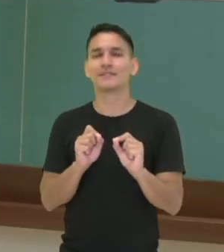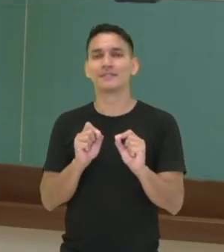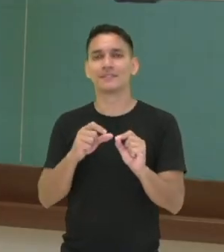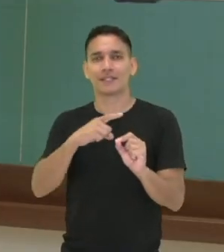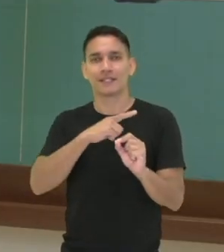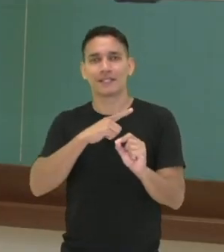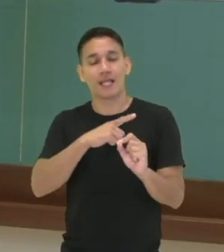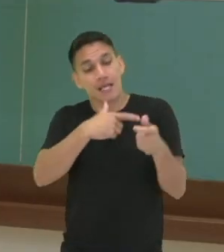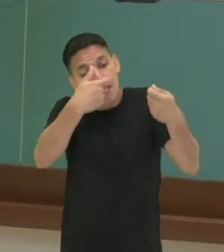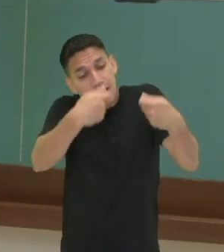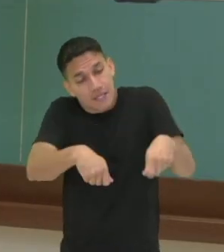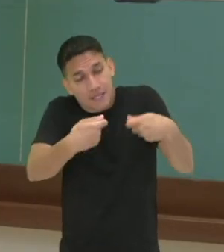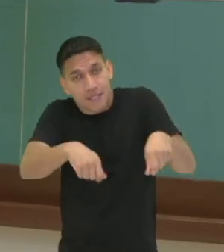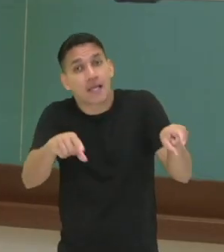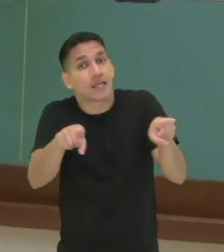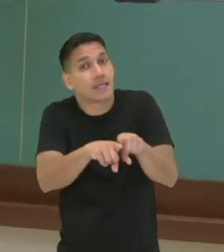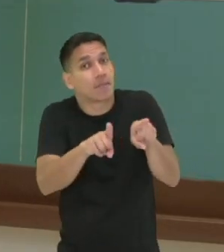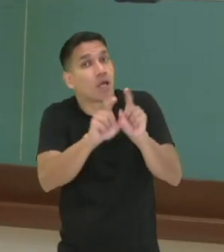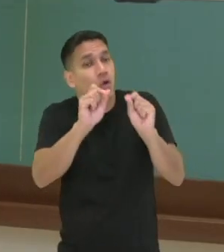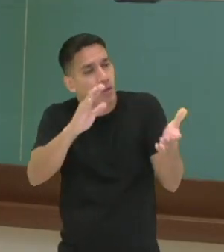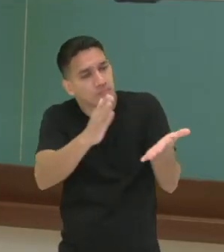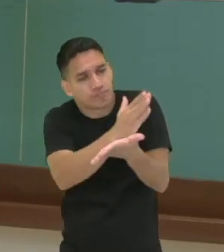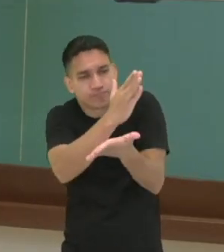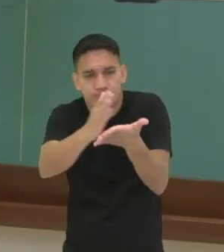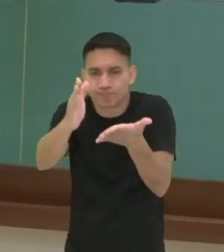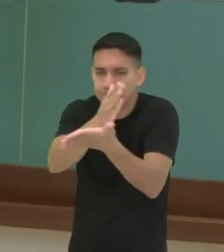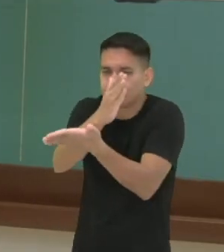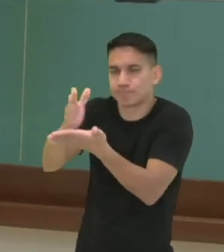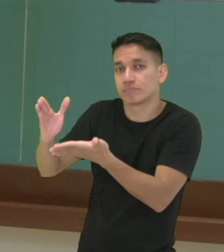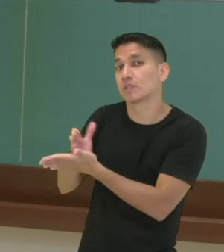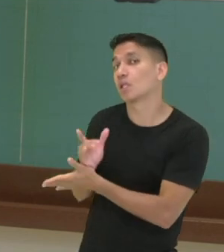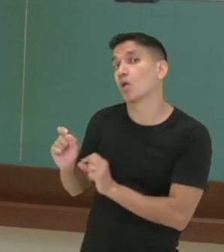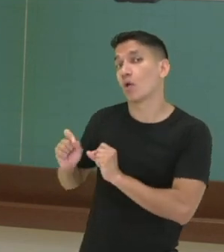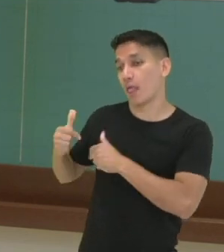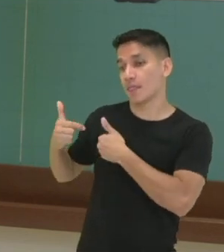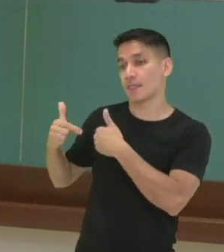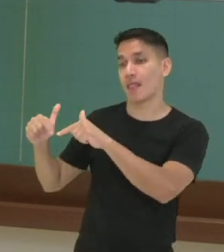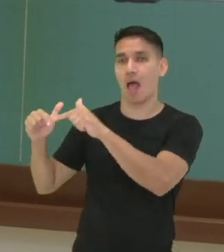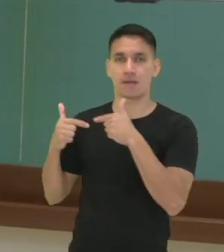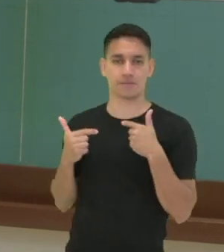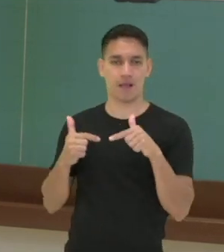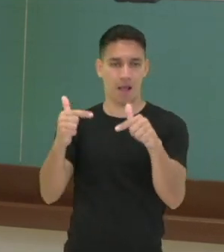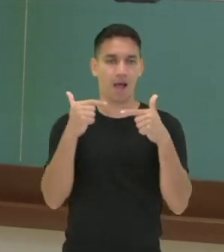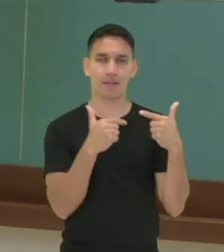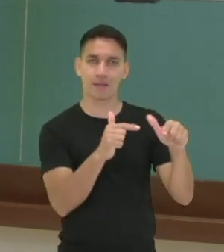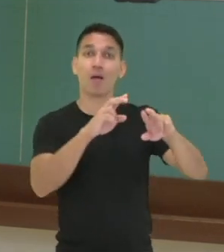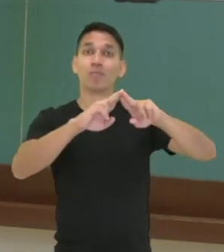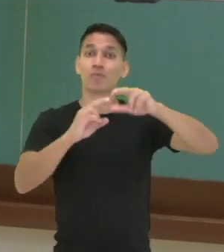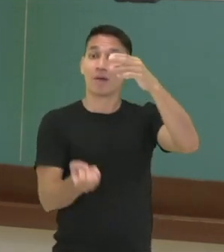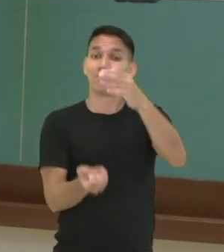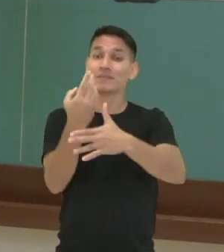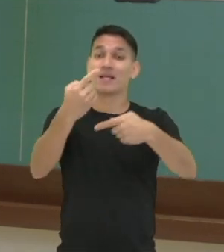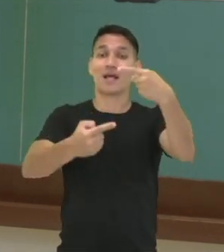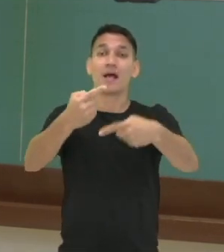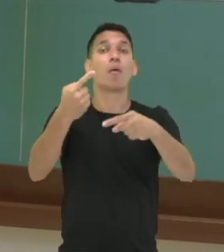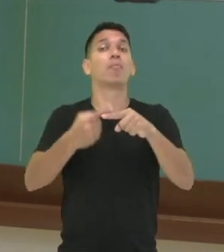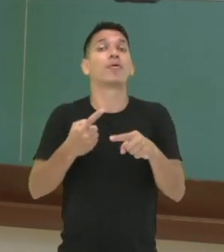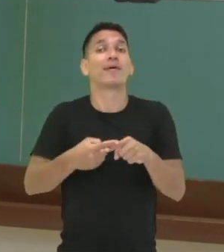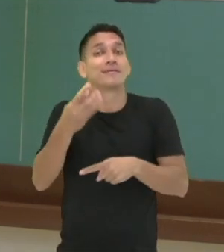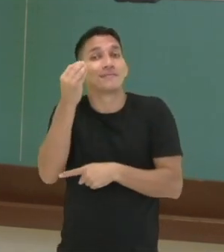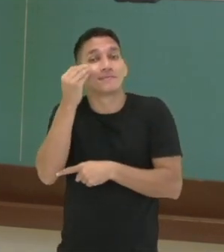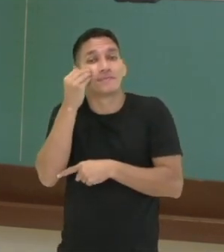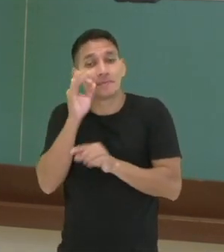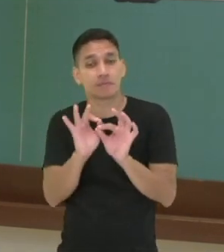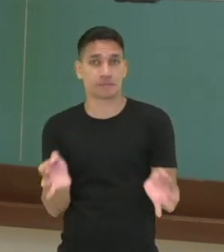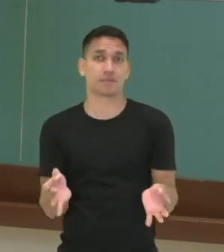e da necessidade também da divisão do trabalho. Então a política nasce num sentido prático, né? A partir do